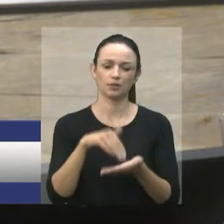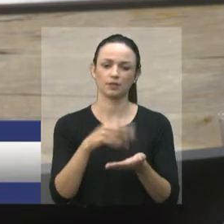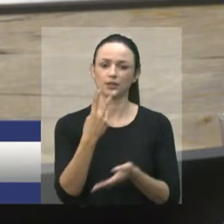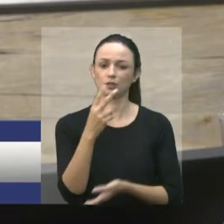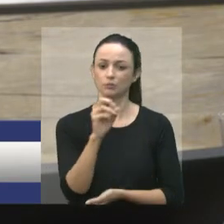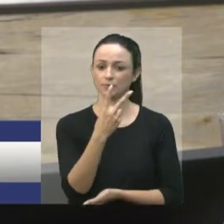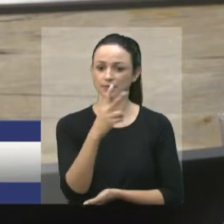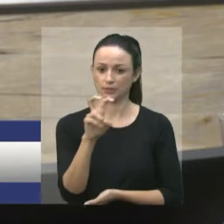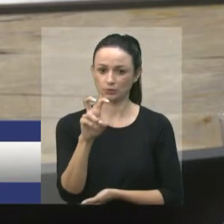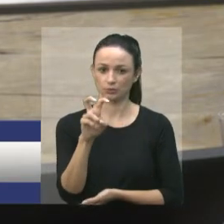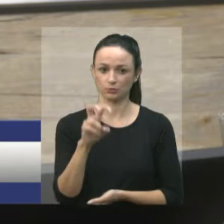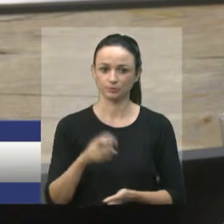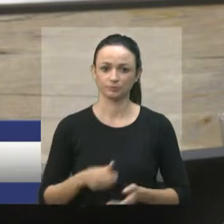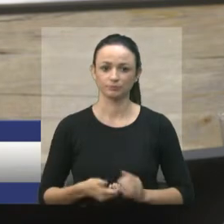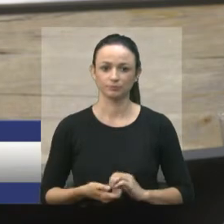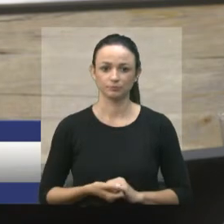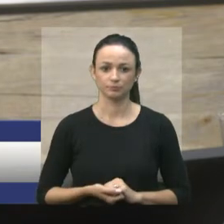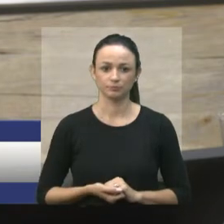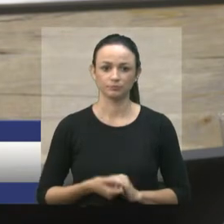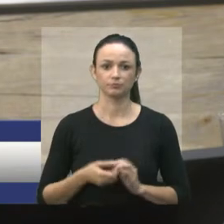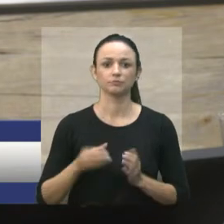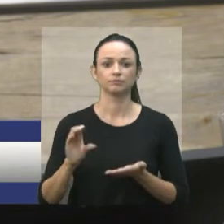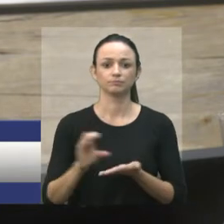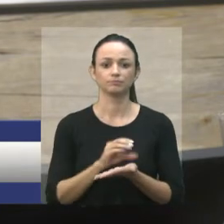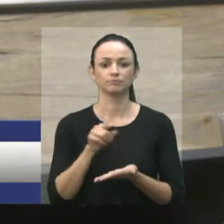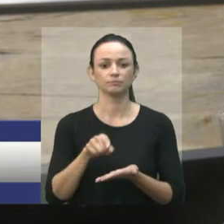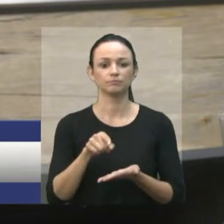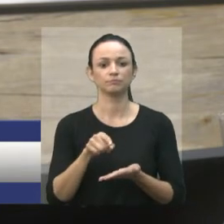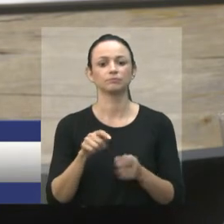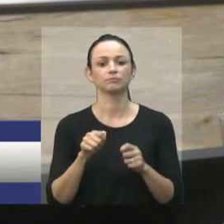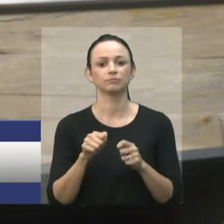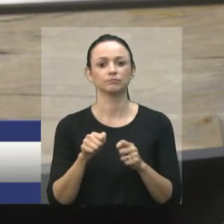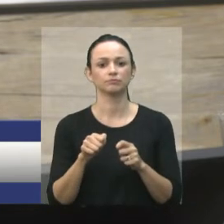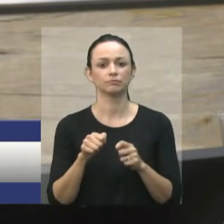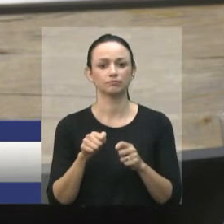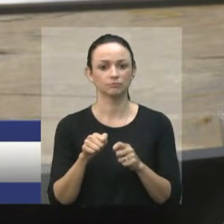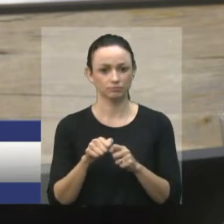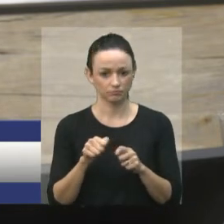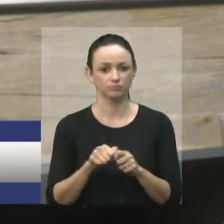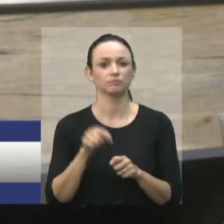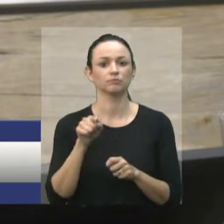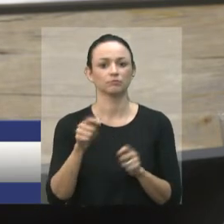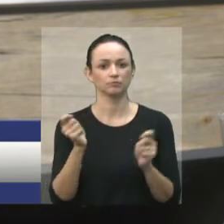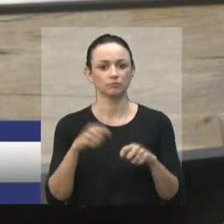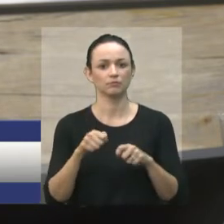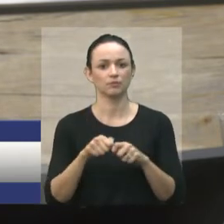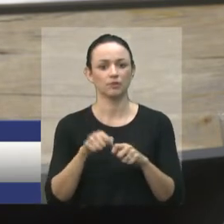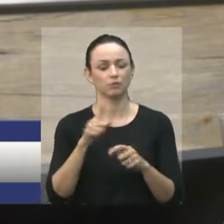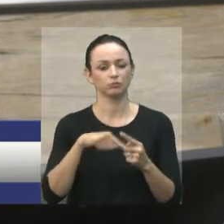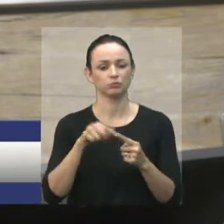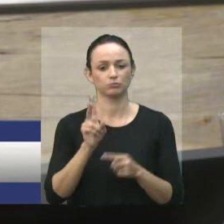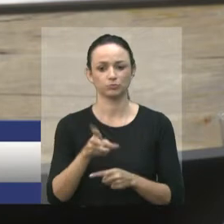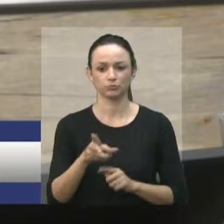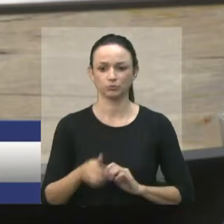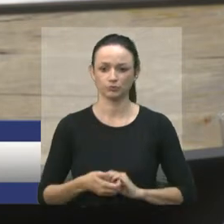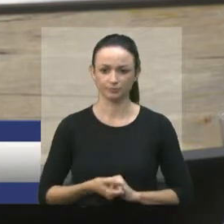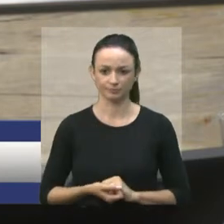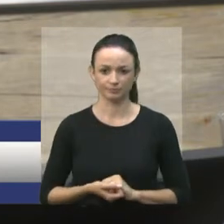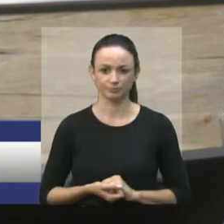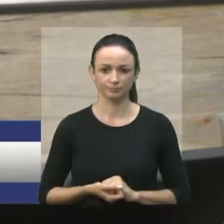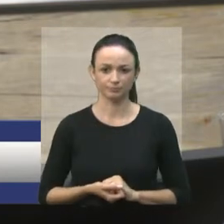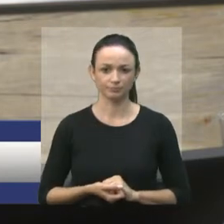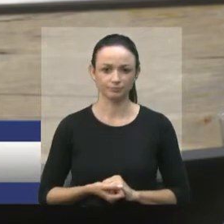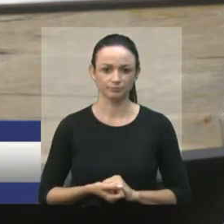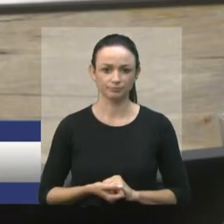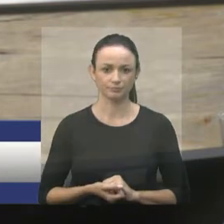a 2025, montante apto para a efetivação deste objetivo.